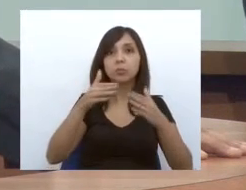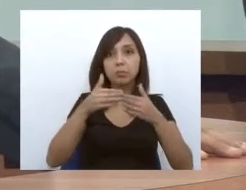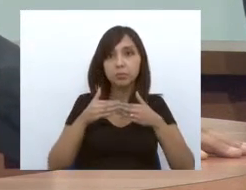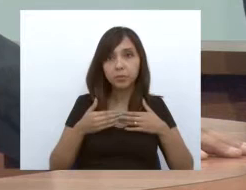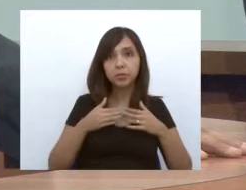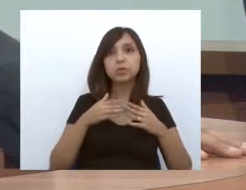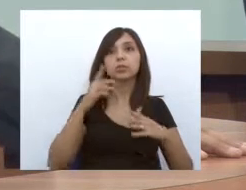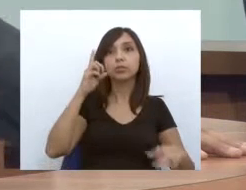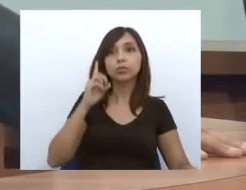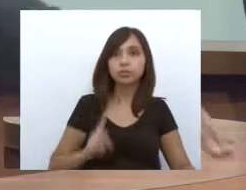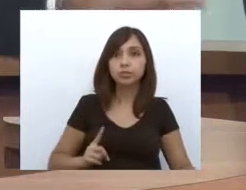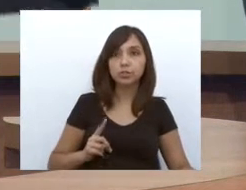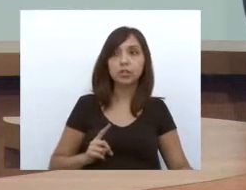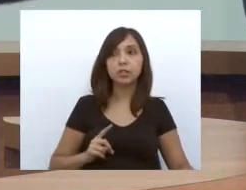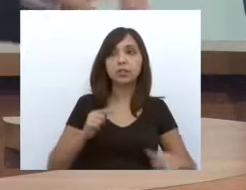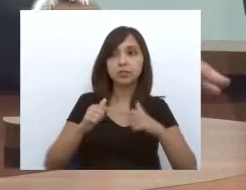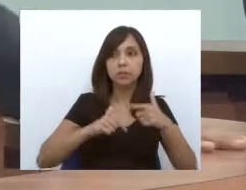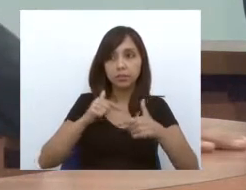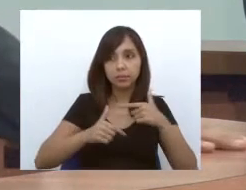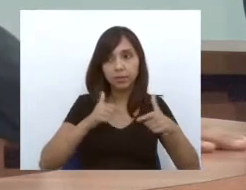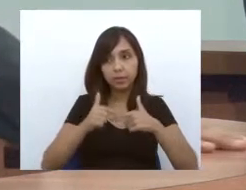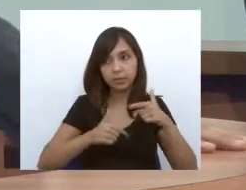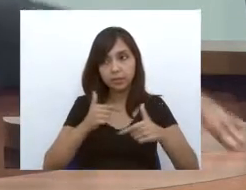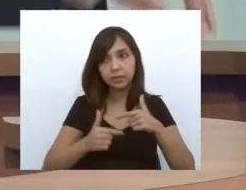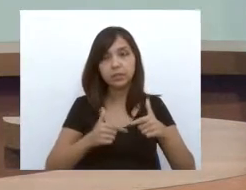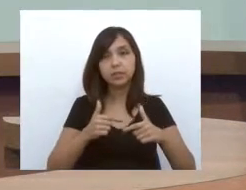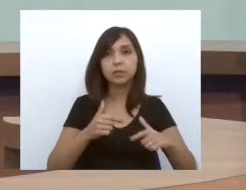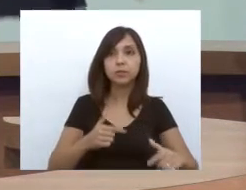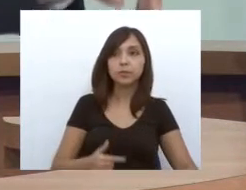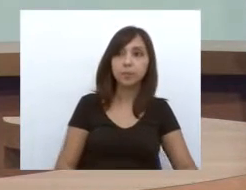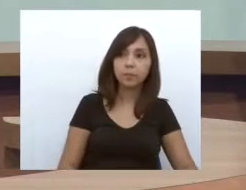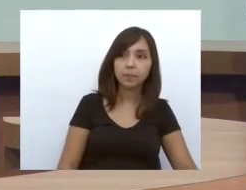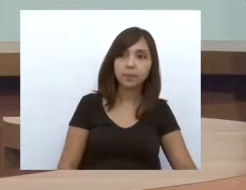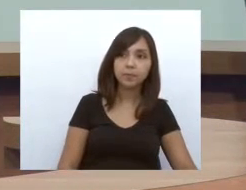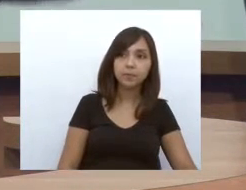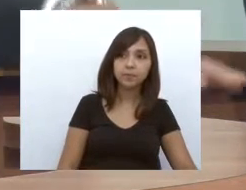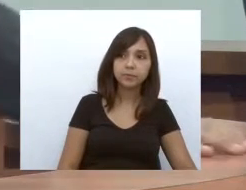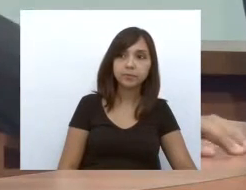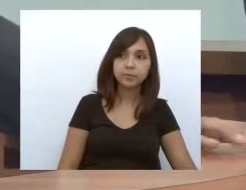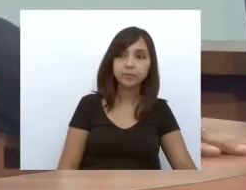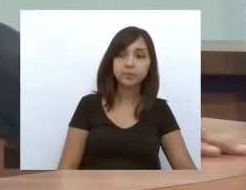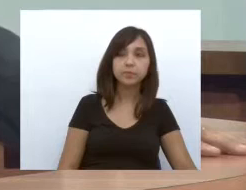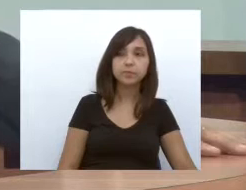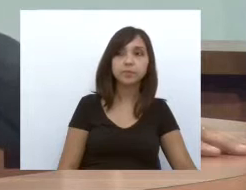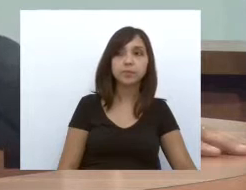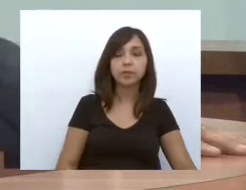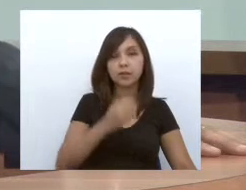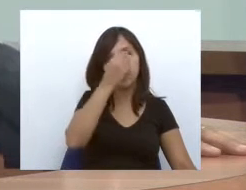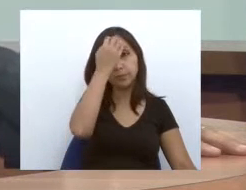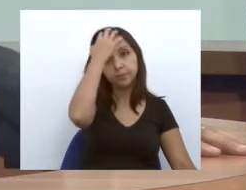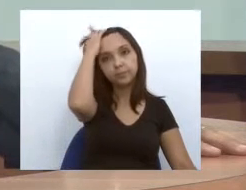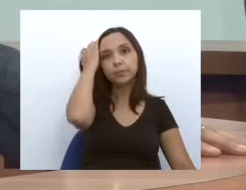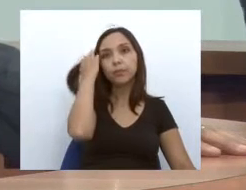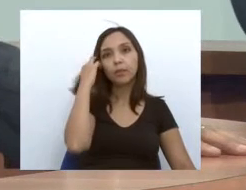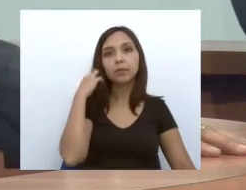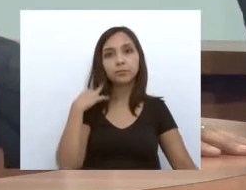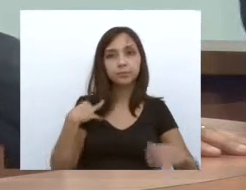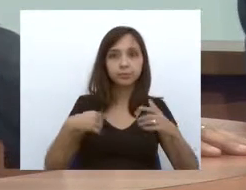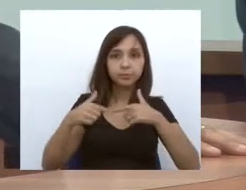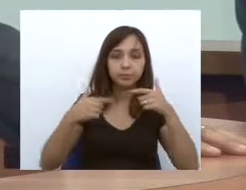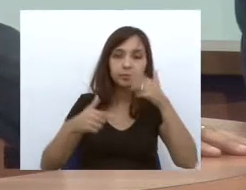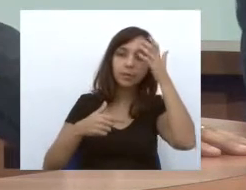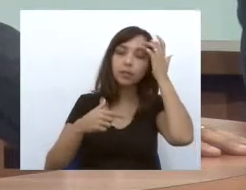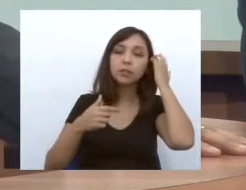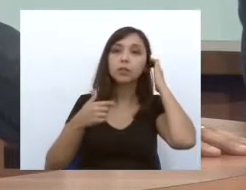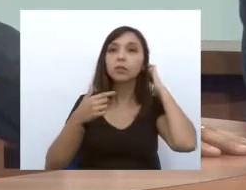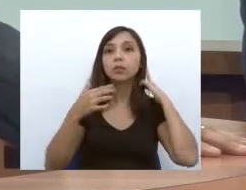dos empregados, se trabalhou no determinado feriado... Pelo artigo 5º, né, vereador? Pelo 5º, senhor presidente. Pelo artigo 5º. Se trabalhou por um determinado feriado,